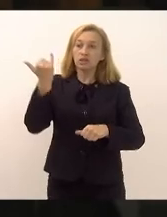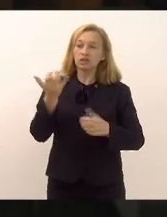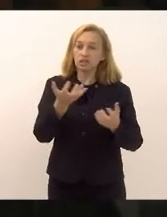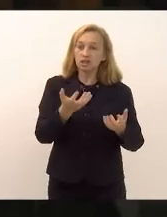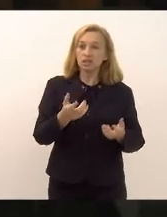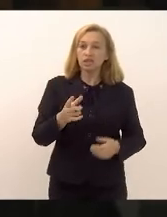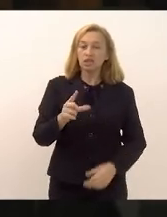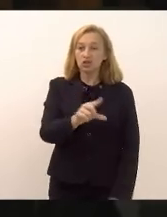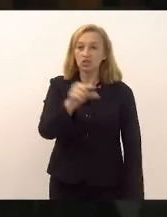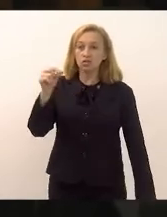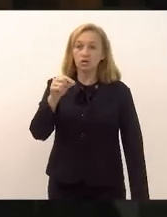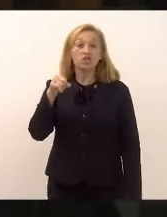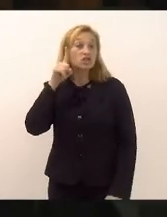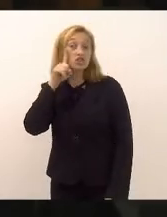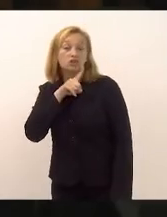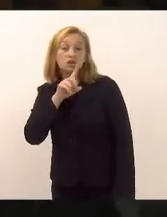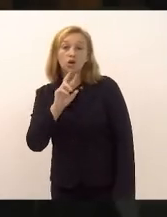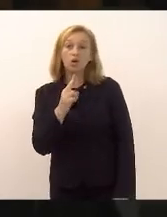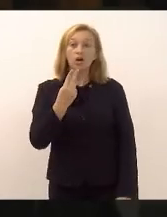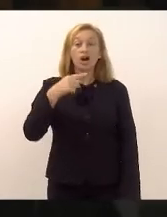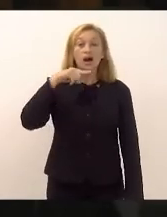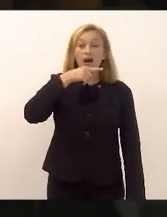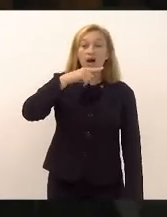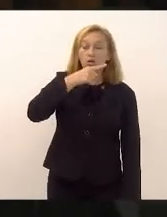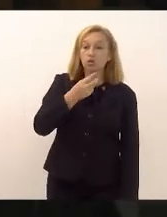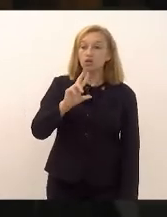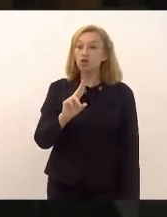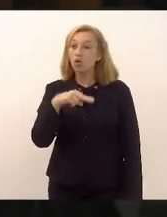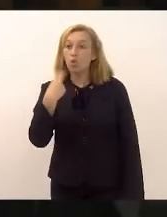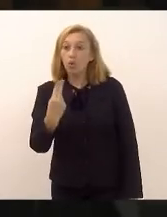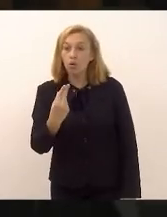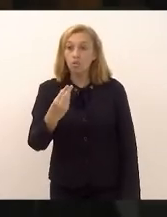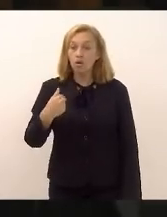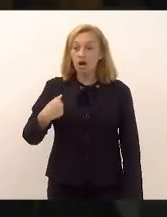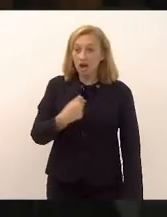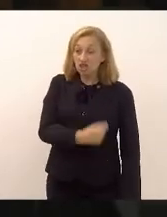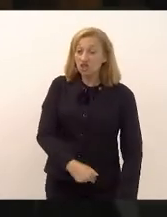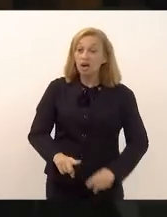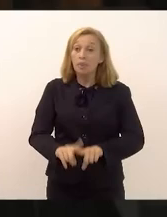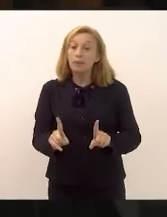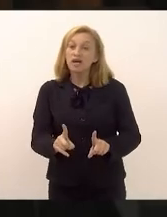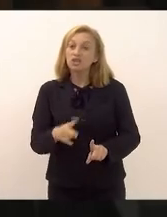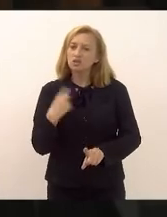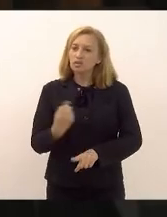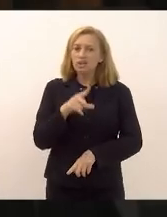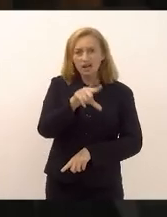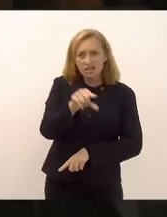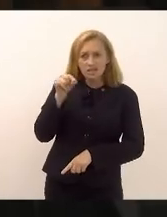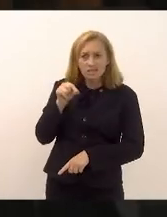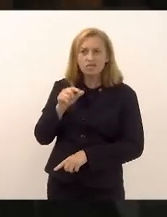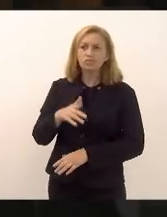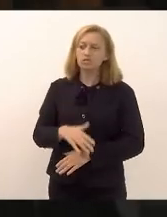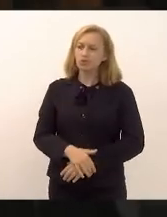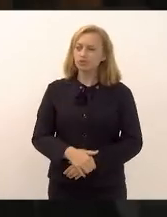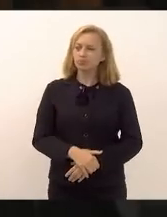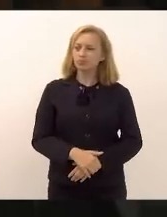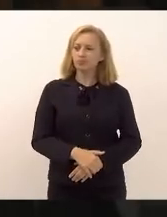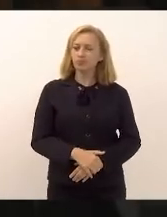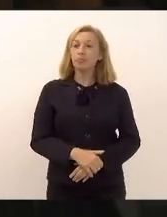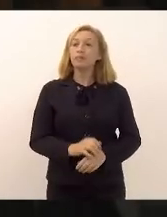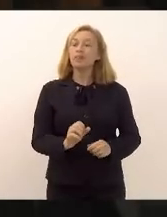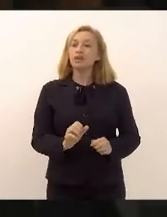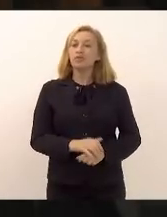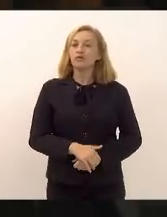se a Rússia ou a China. Mas que nós aceitamos o litígio, né?